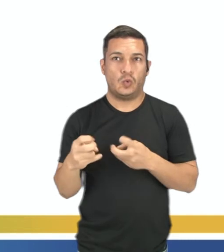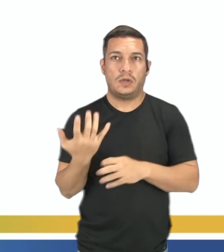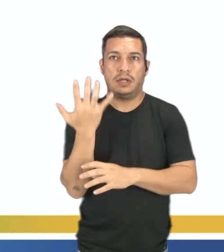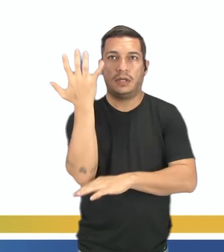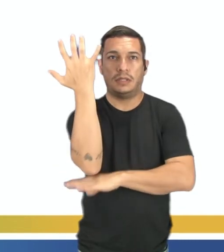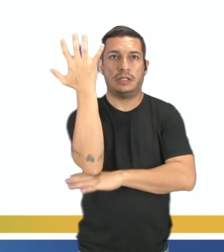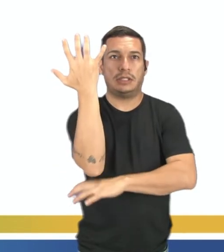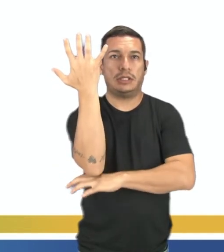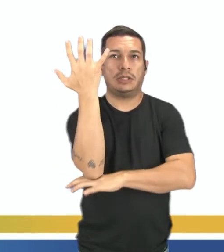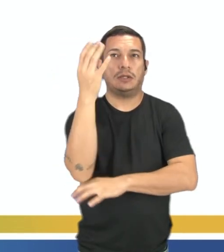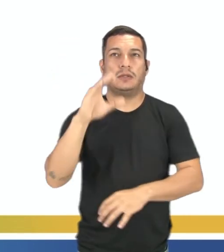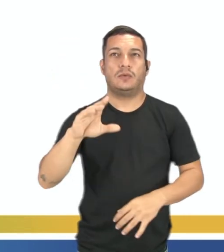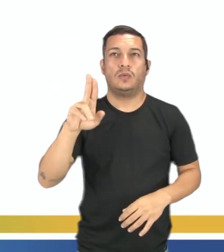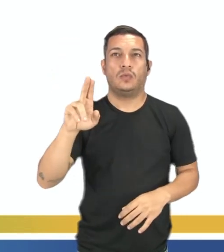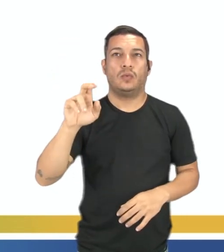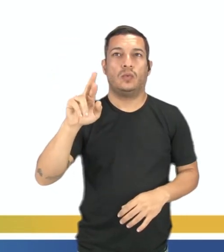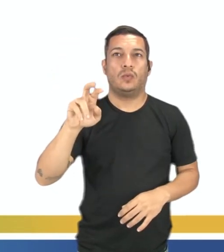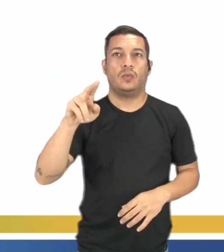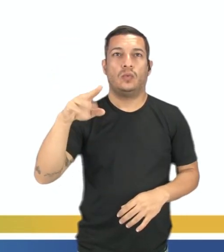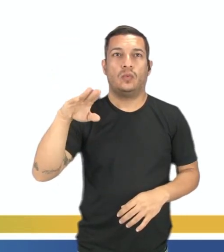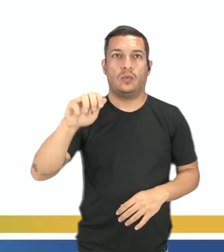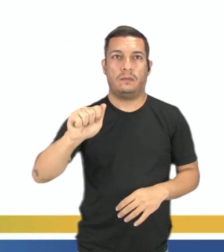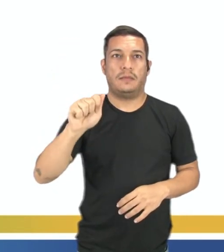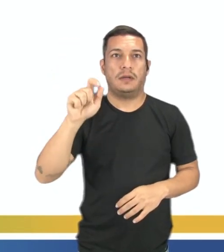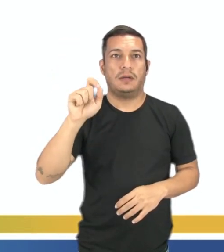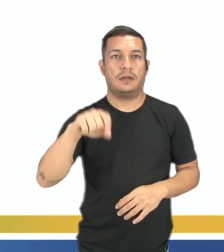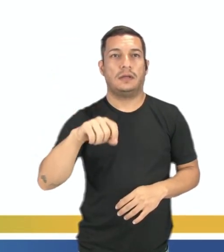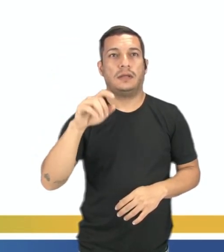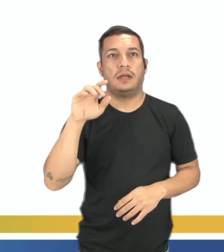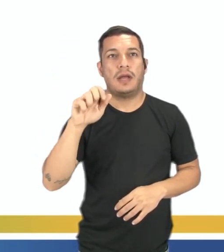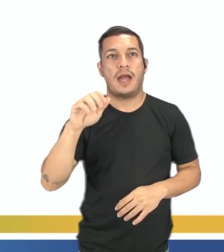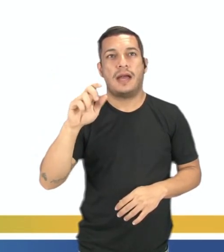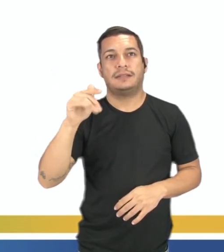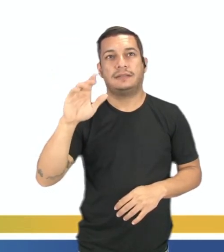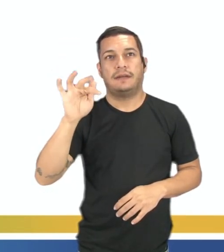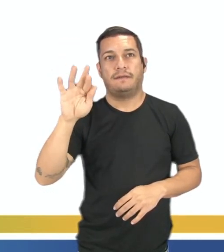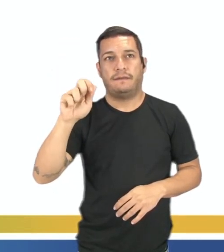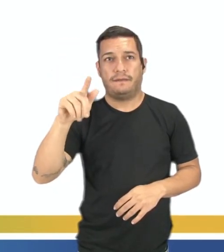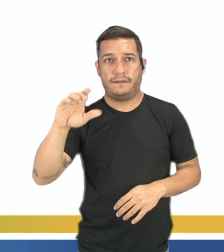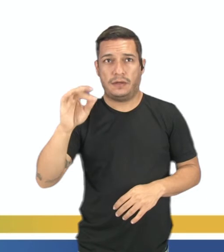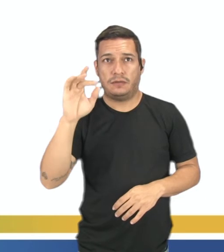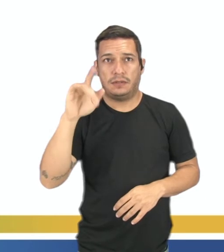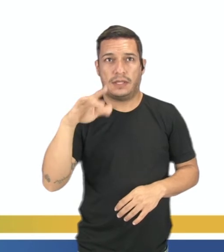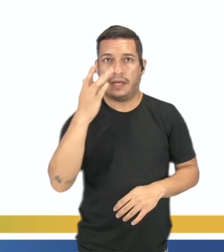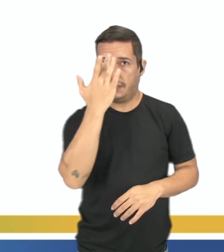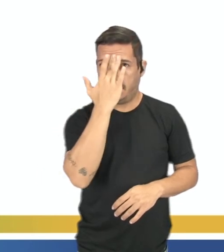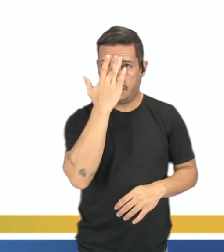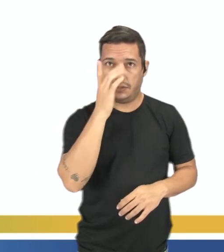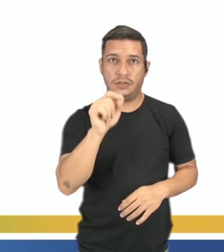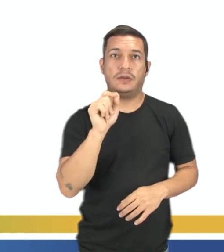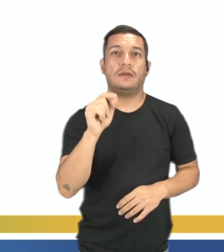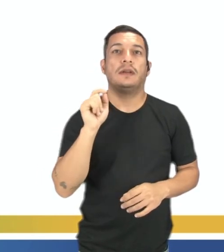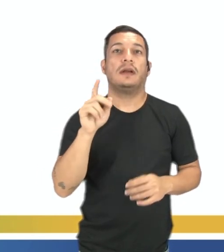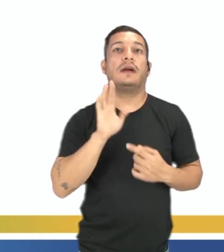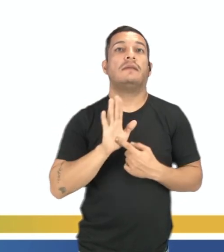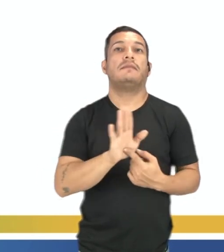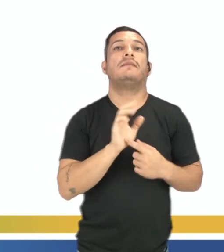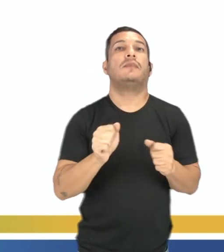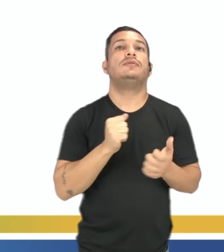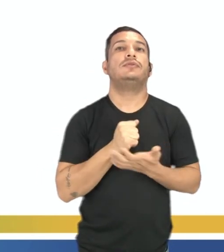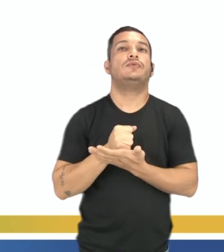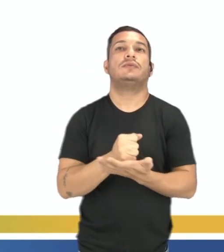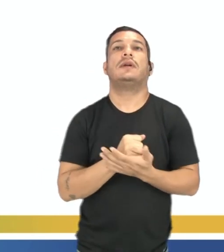extraído da raiz da cúrcuma ou açafrão da em dia cúrcuma longa aparentemente